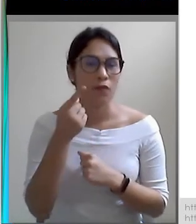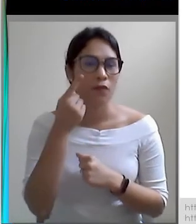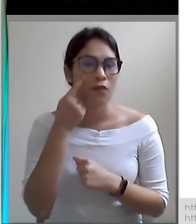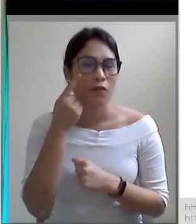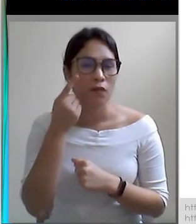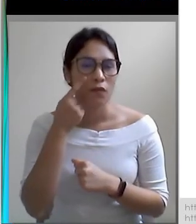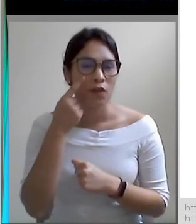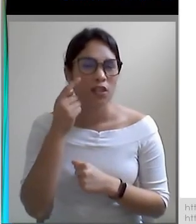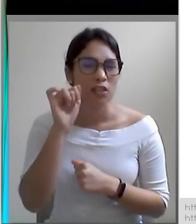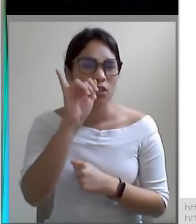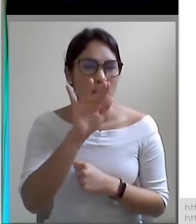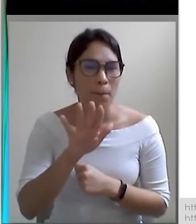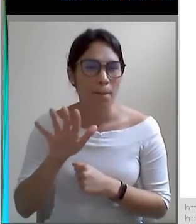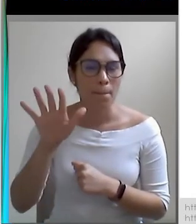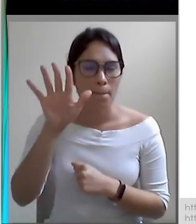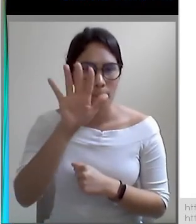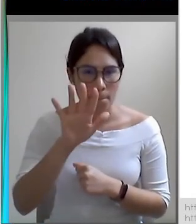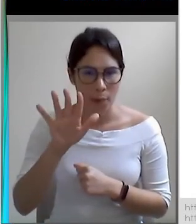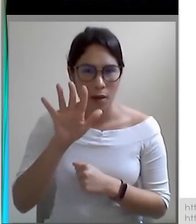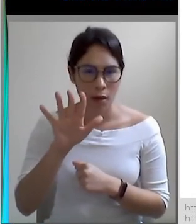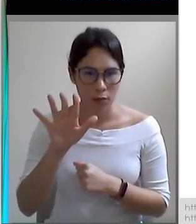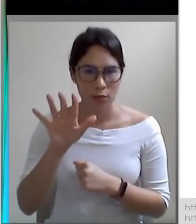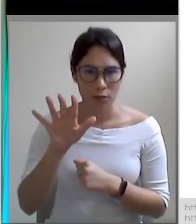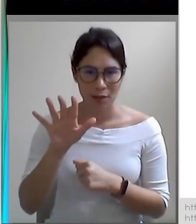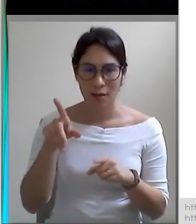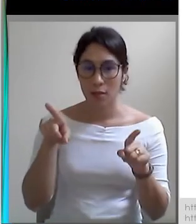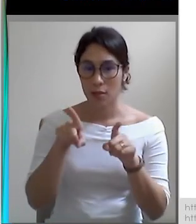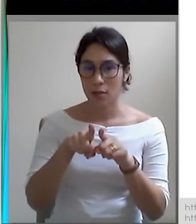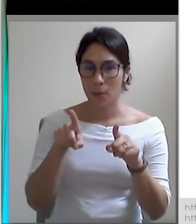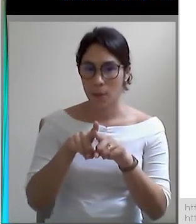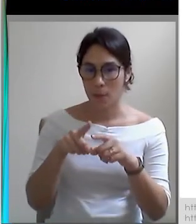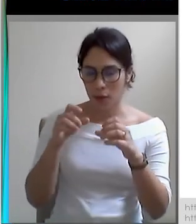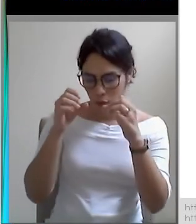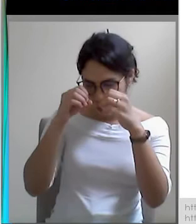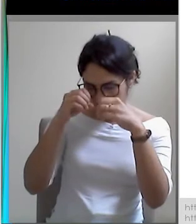na imagem esquemática e nas fotomicrografias.